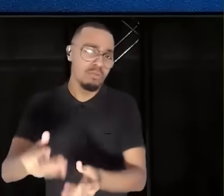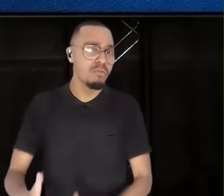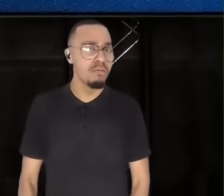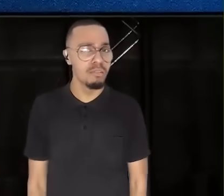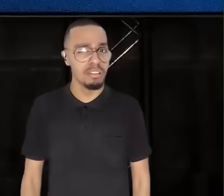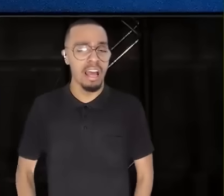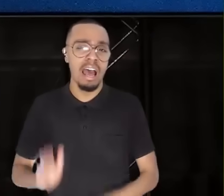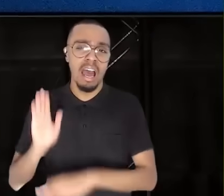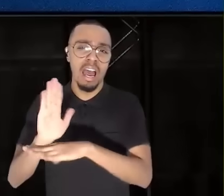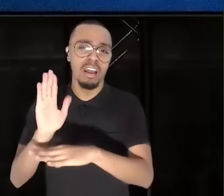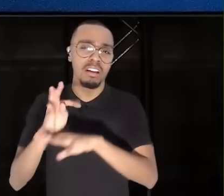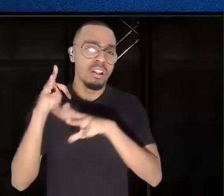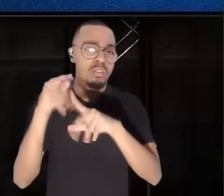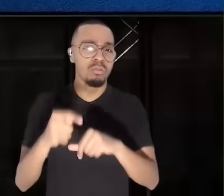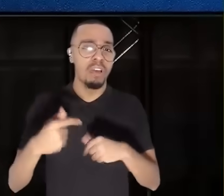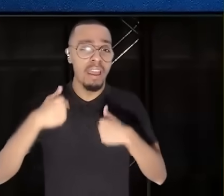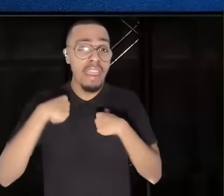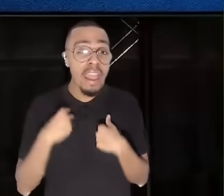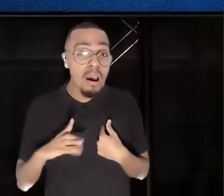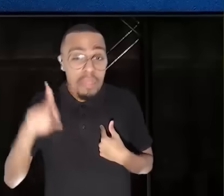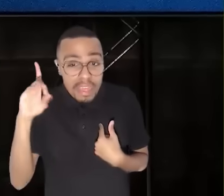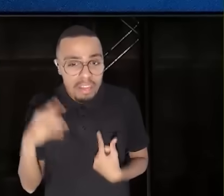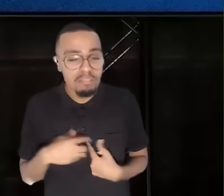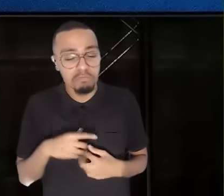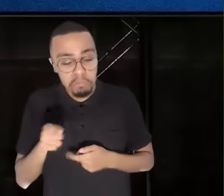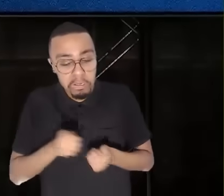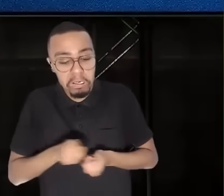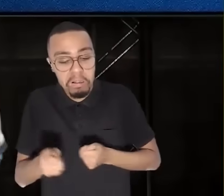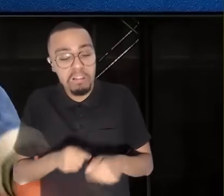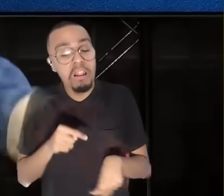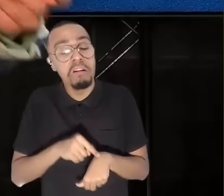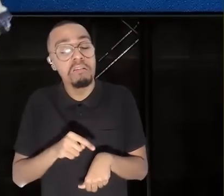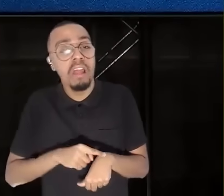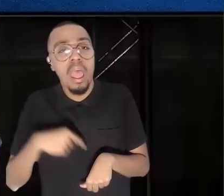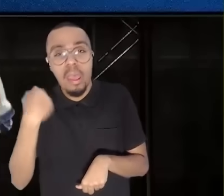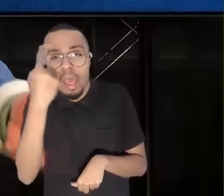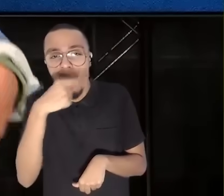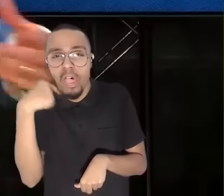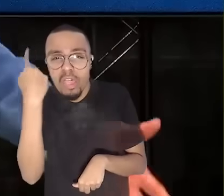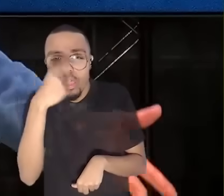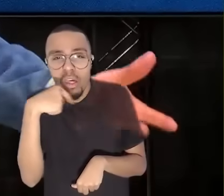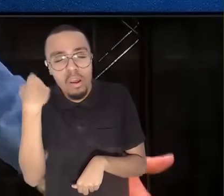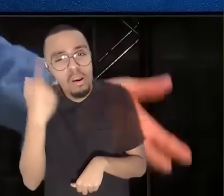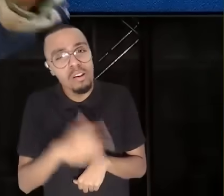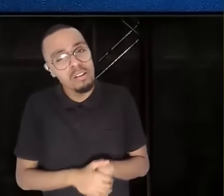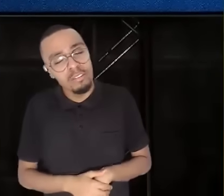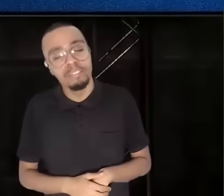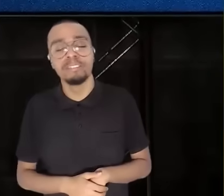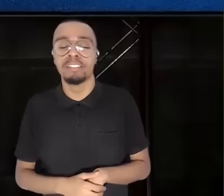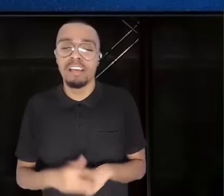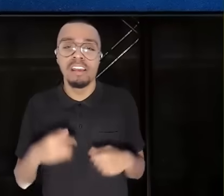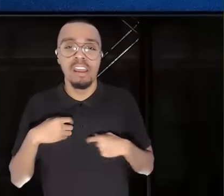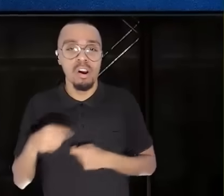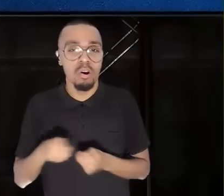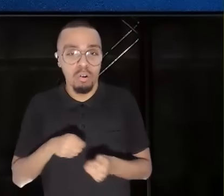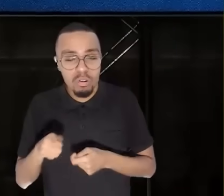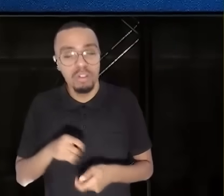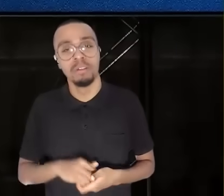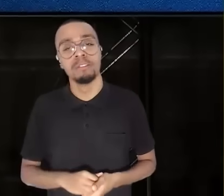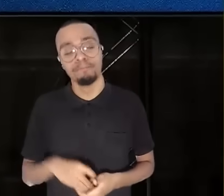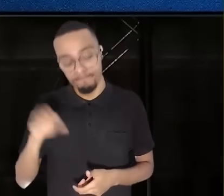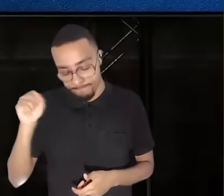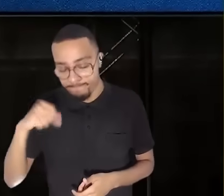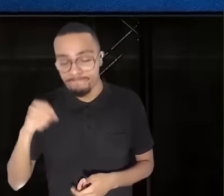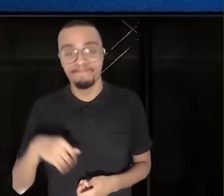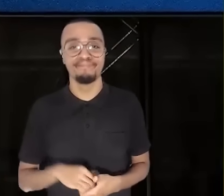tudo. Eu sou maior que o tempo, não precisa ficar ansioso. Não é o tempo, não sou eu no tempo, é o tempo em mim. Sim,